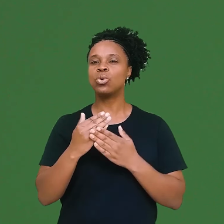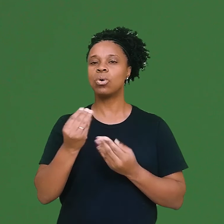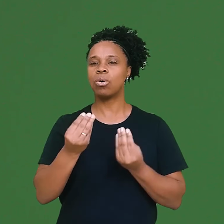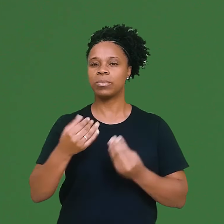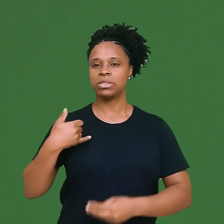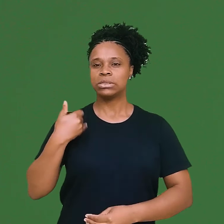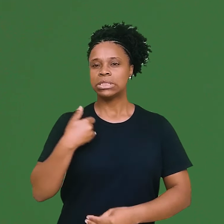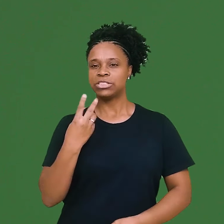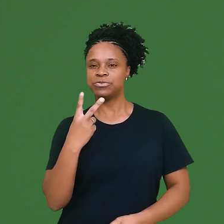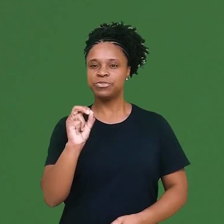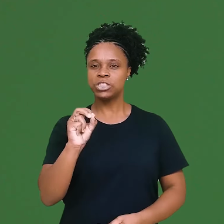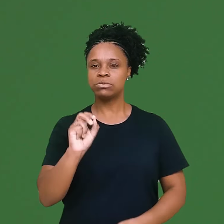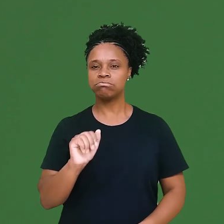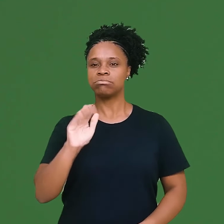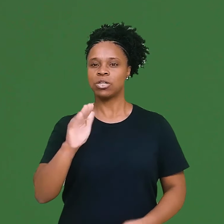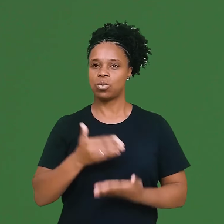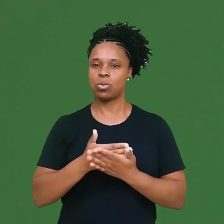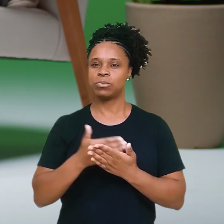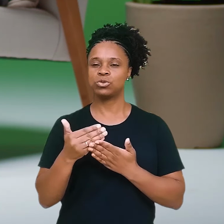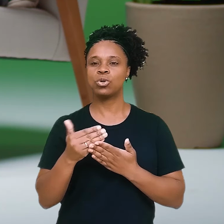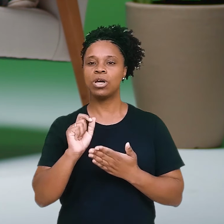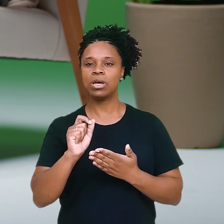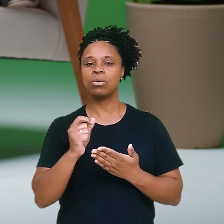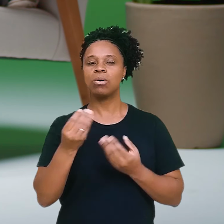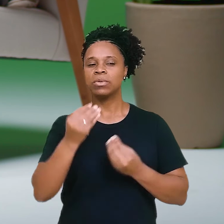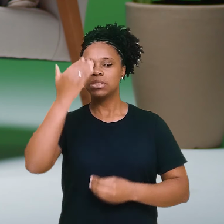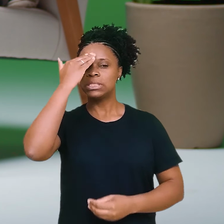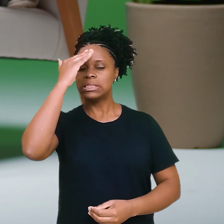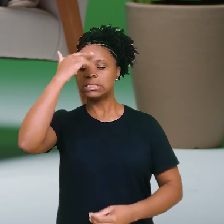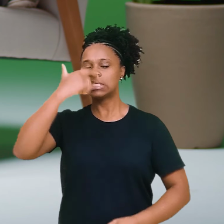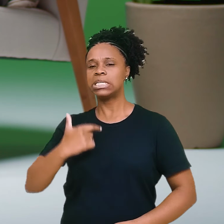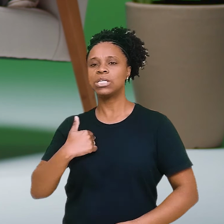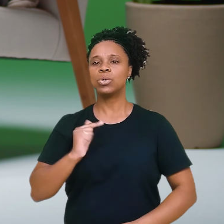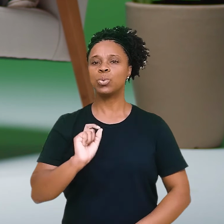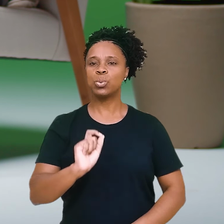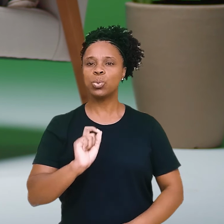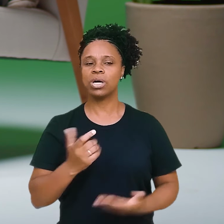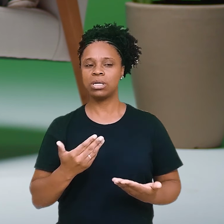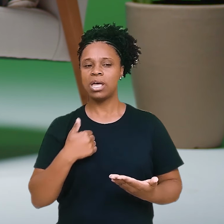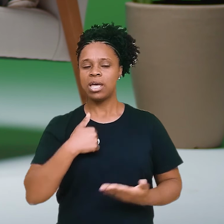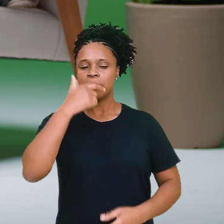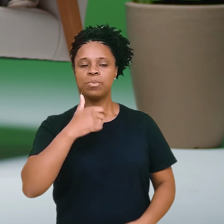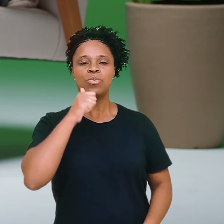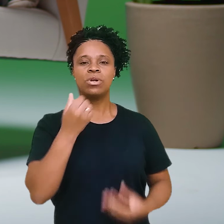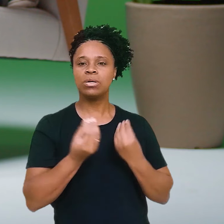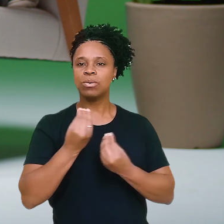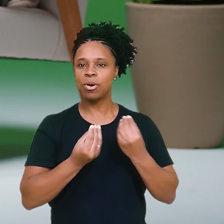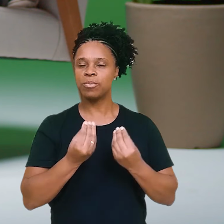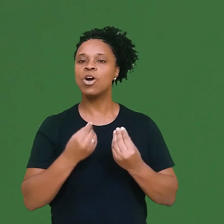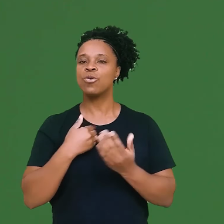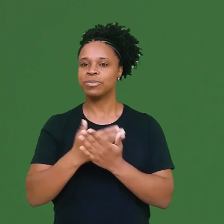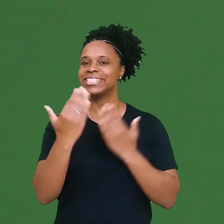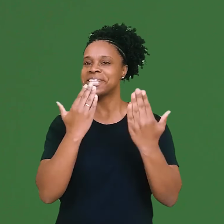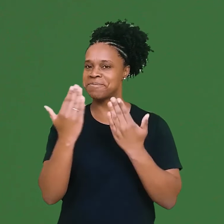mais forte realmente depois dos meus 20 anos, que foi quando eu comecei a entender mais quem que era Luísa enquanto mulher,